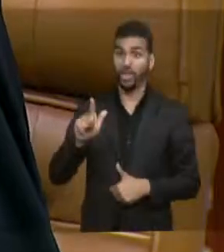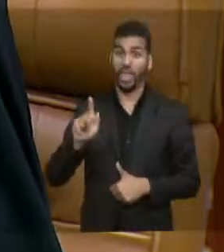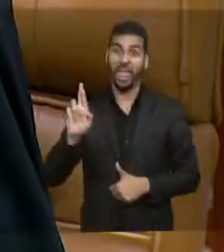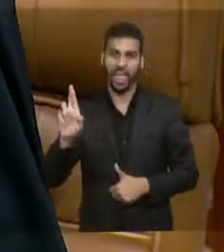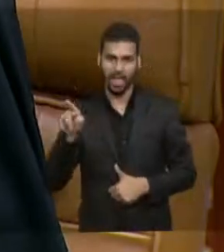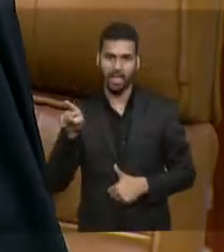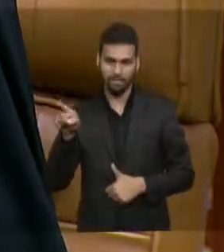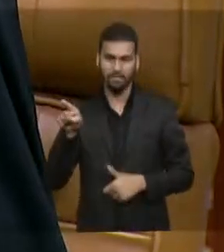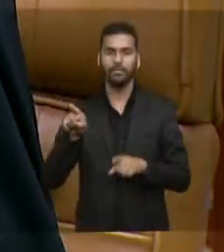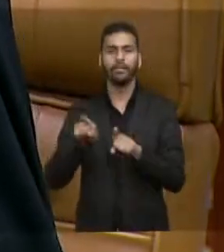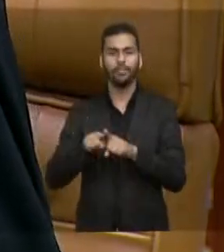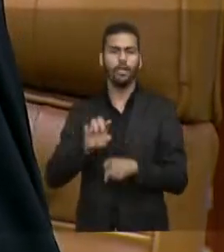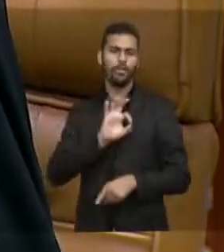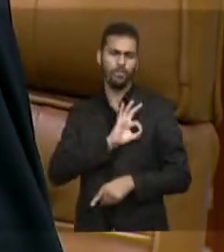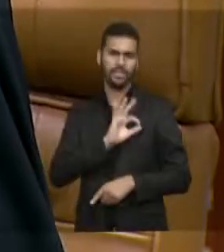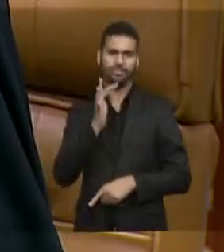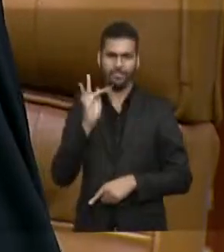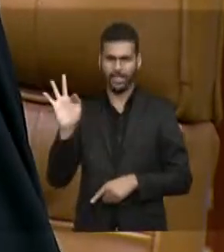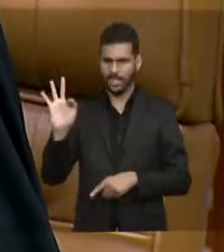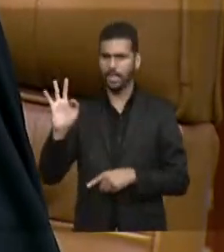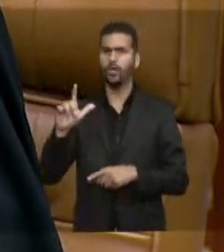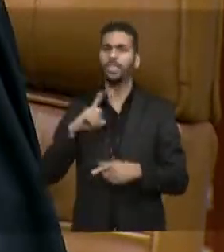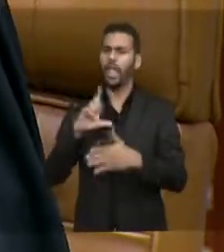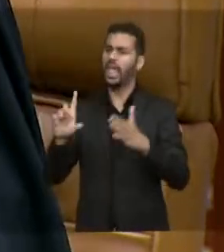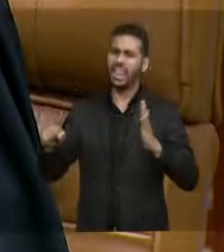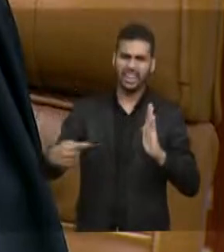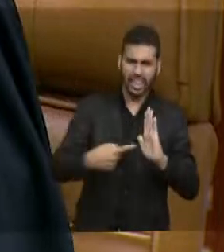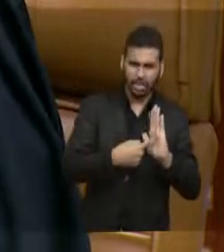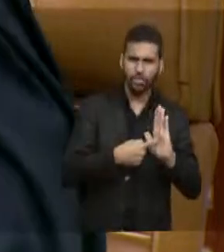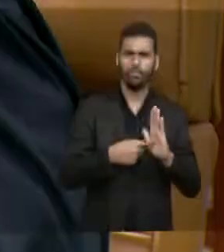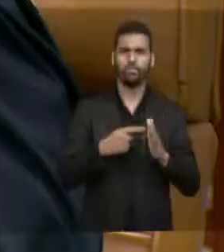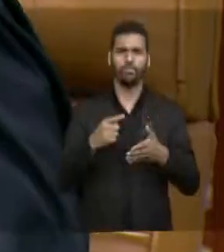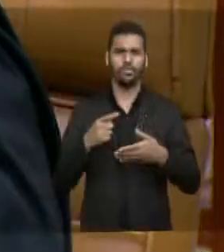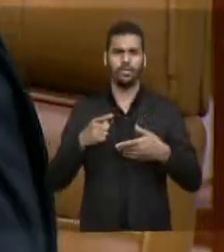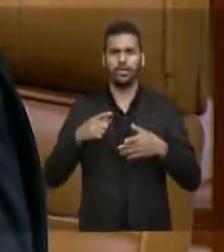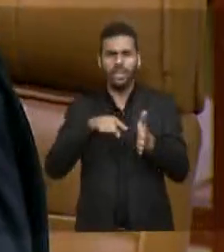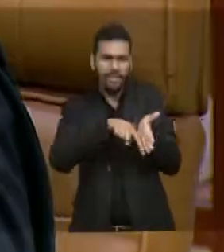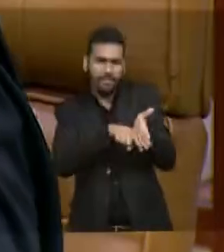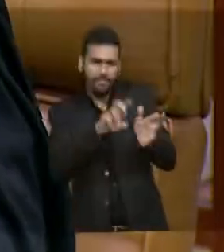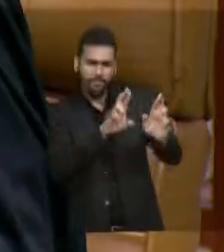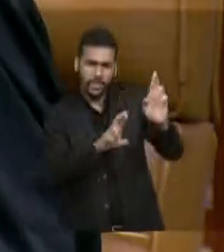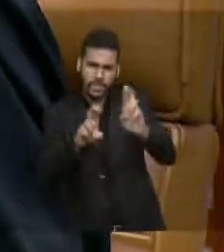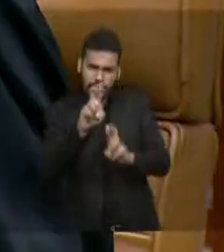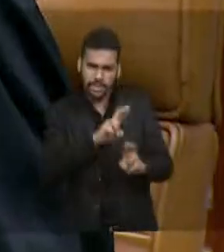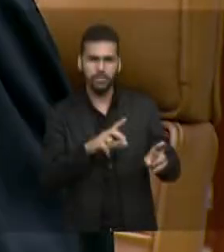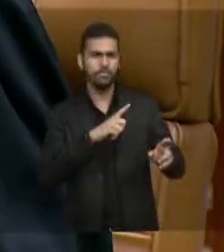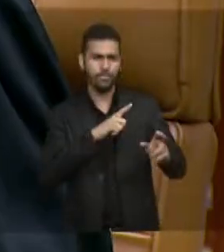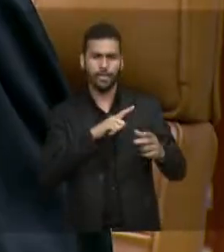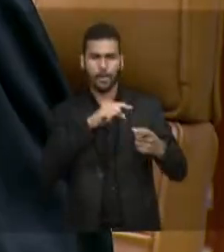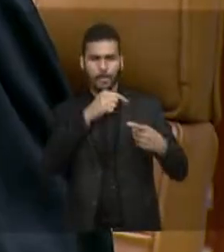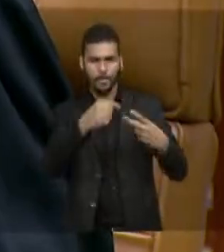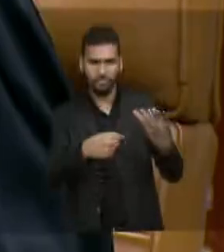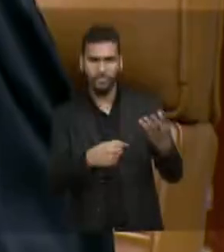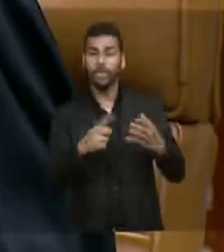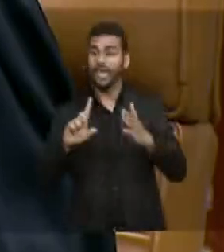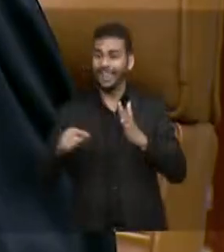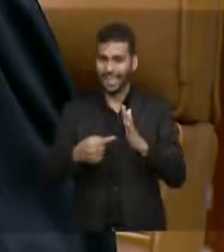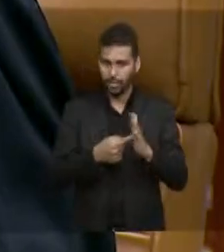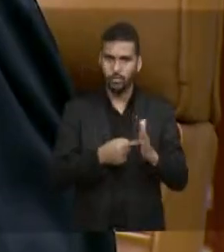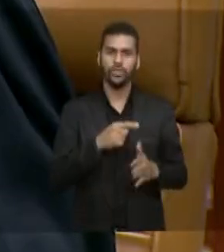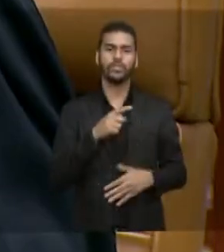as investigações as denúncias as diligências realizadas pela Polícia Federal as denúncias realizadas pela